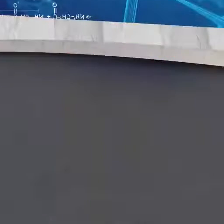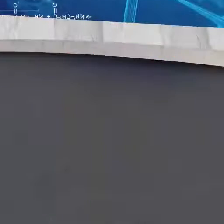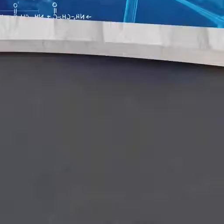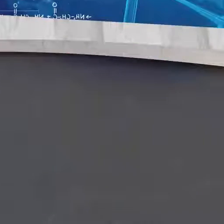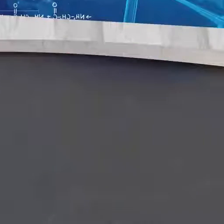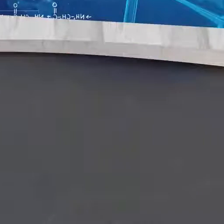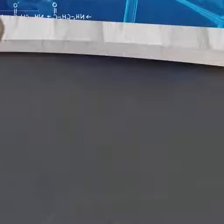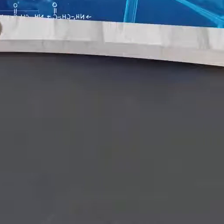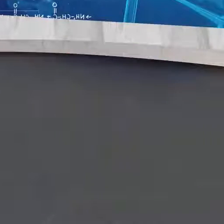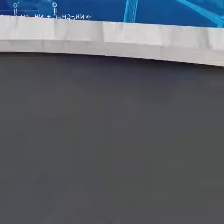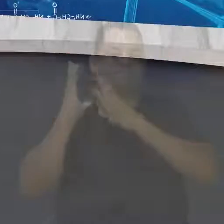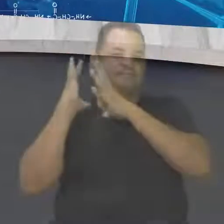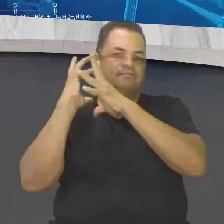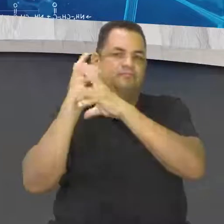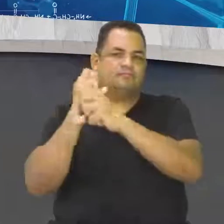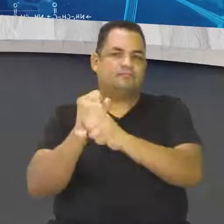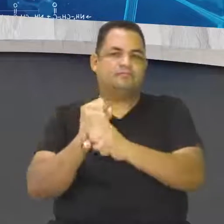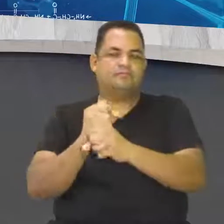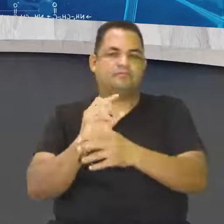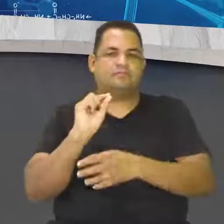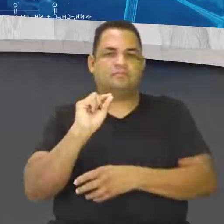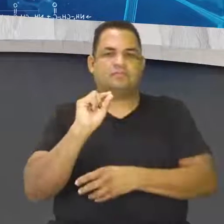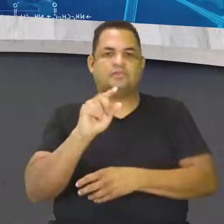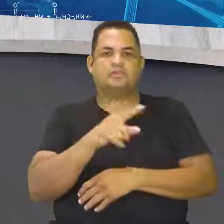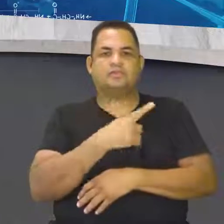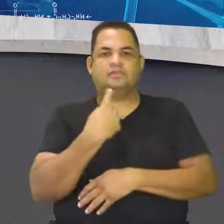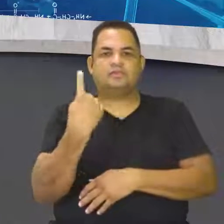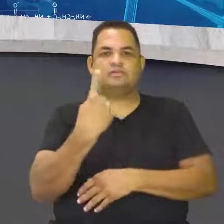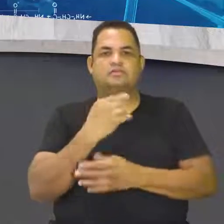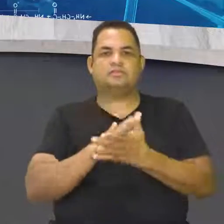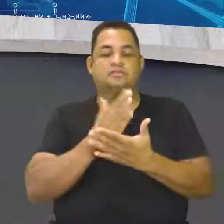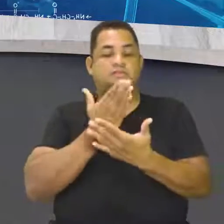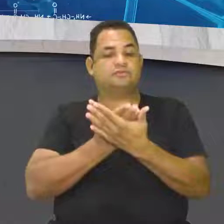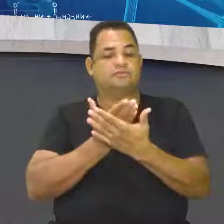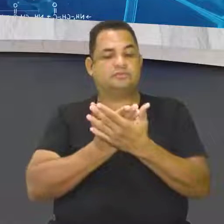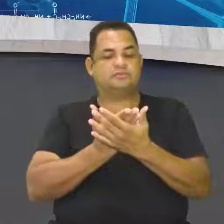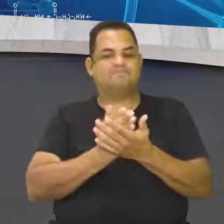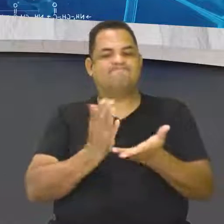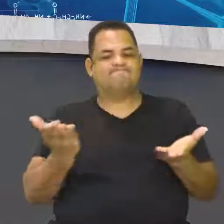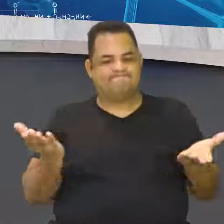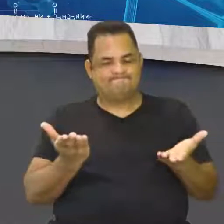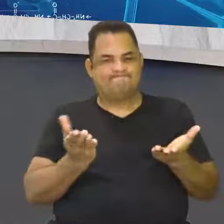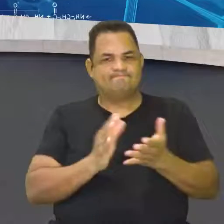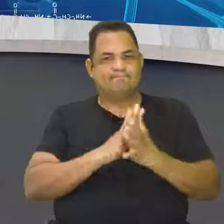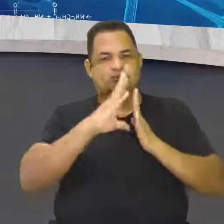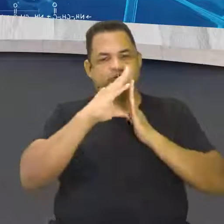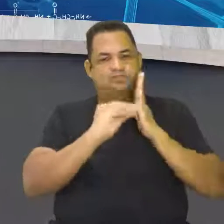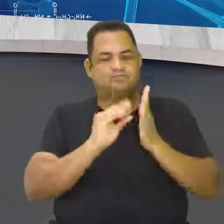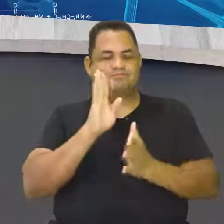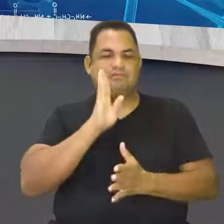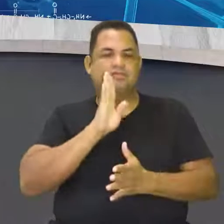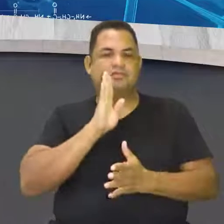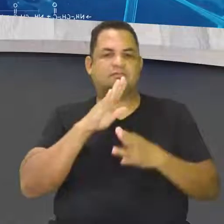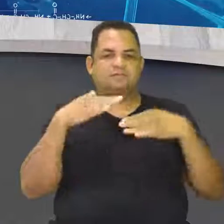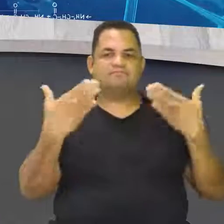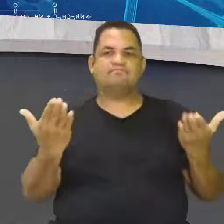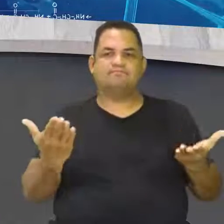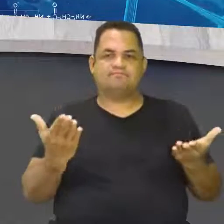Agora a gente vai fazer aquela revisão do que a gente já trabalhou nessa aula. Conteúdo bacana, né, professor